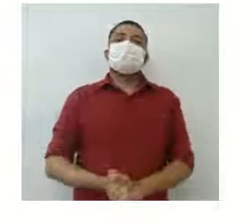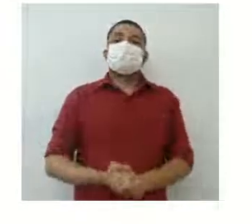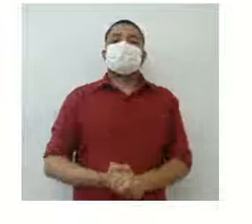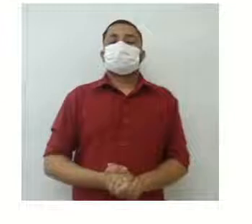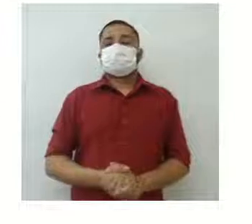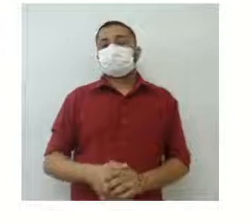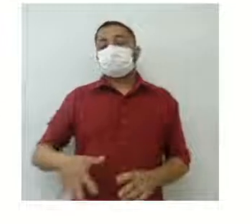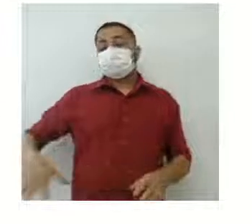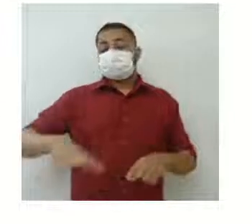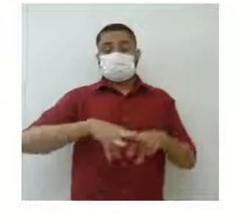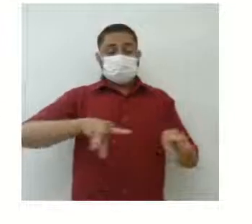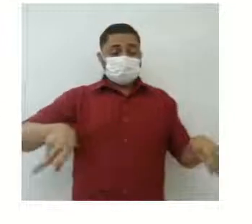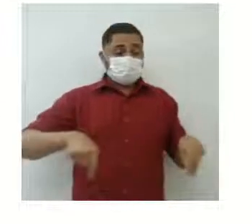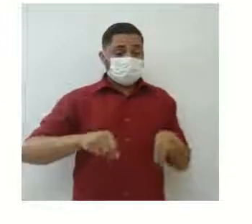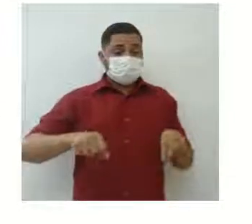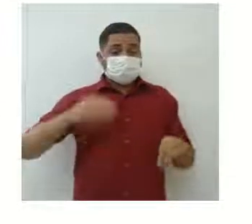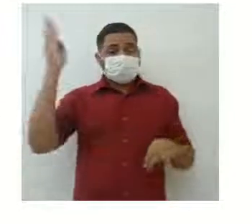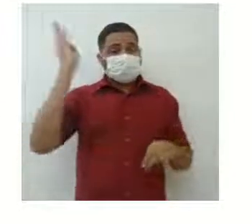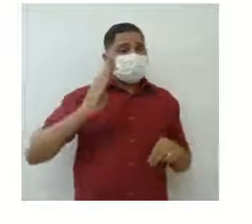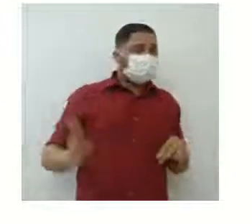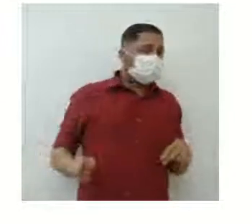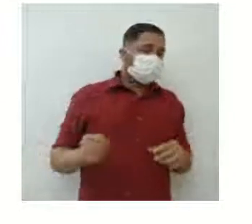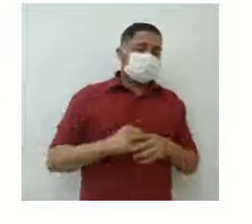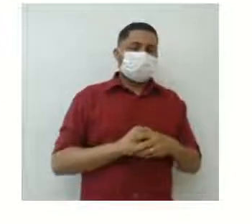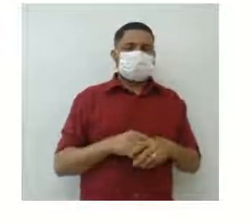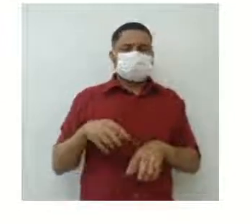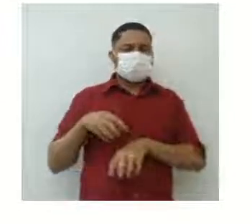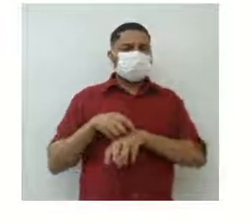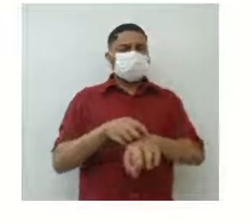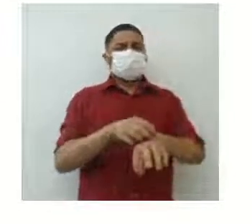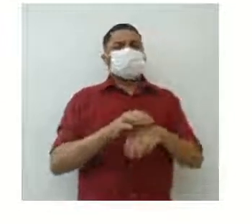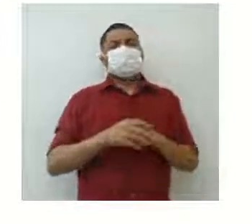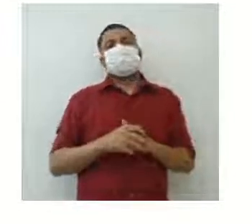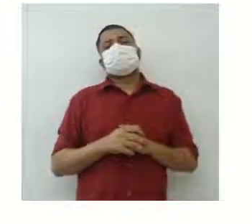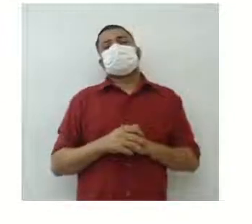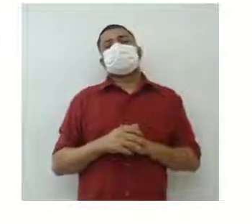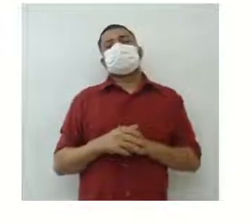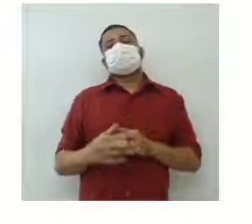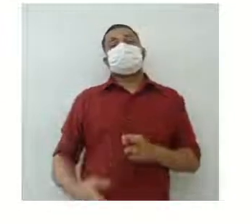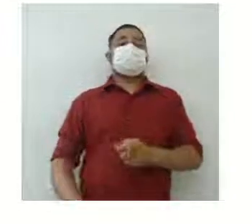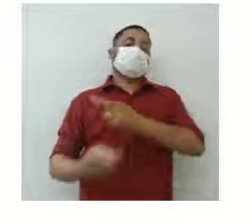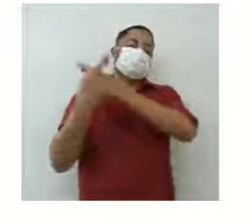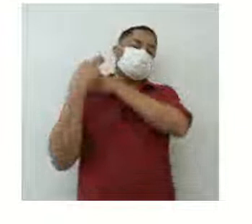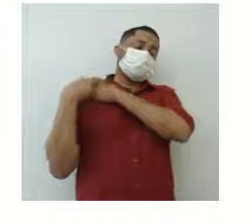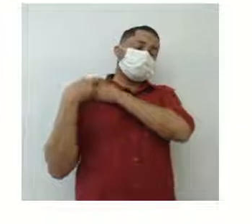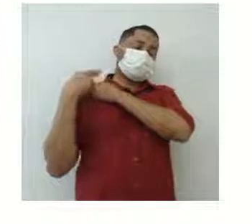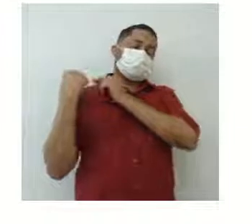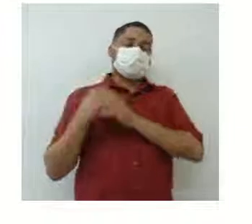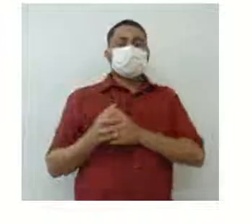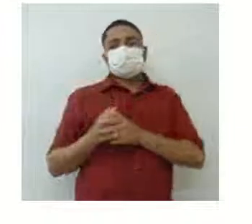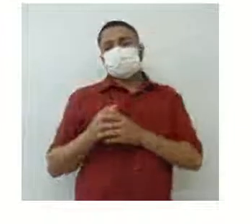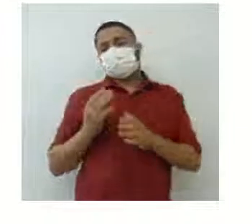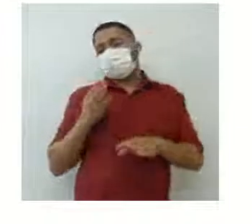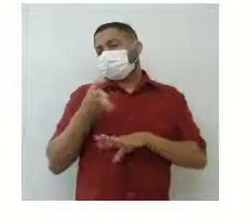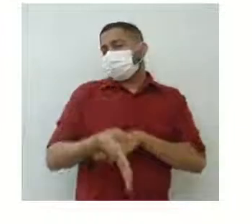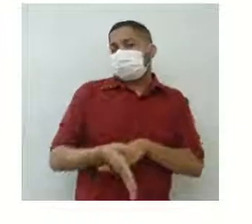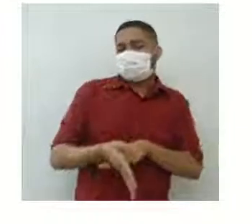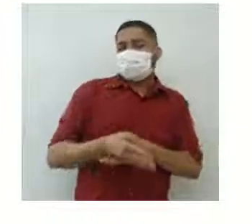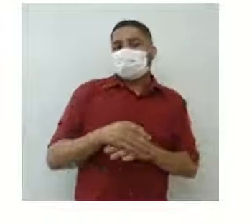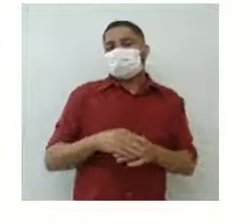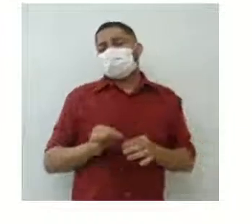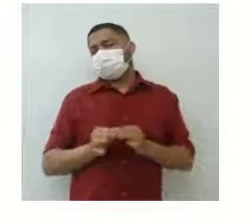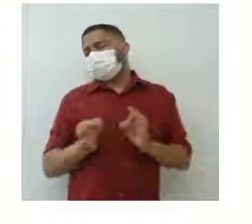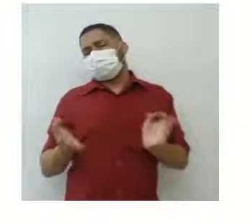solo brasileiro. O tráfico no Atlântico foi responsável pela entrada de